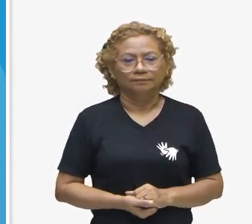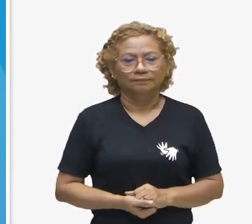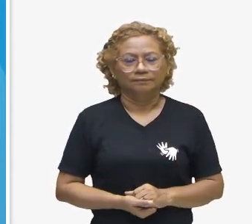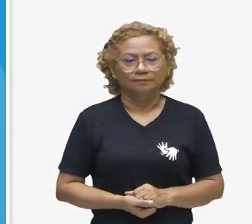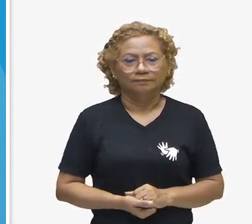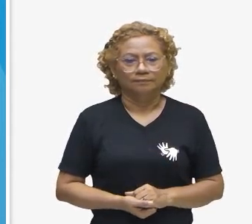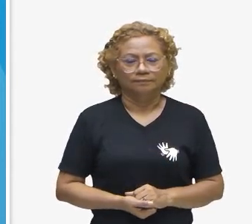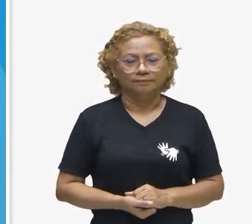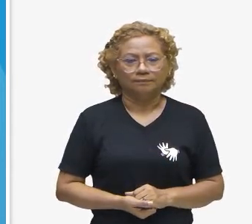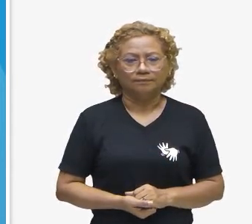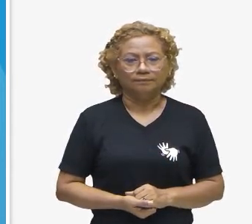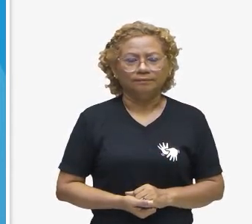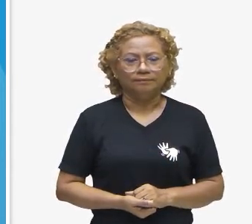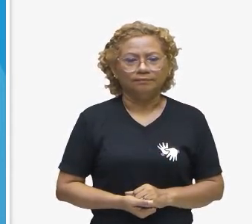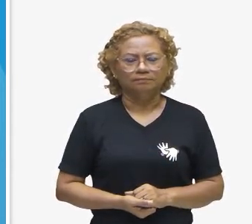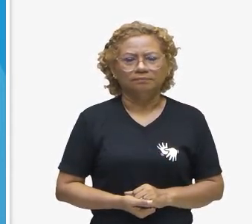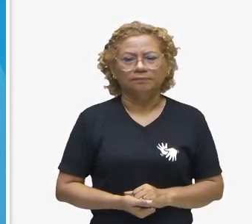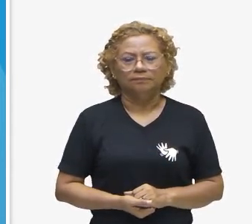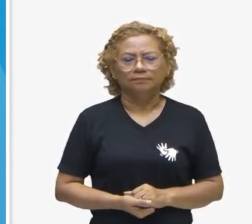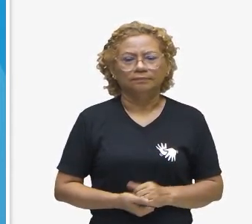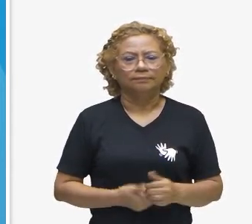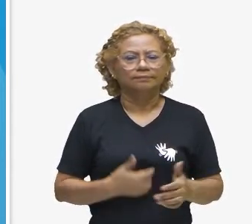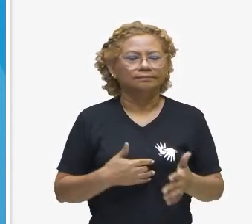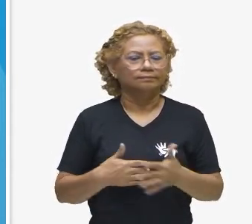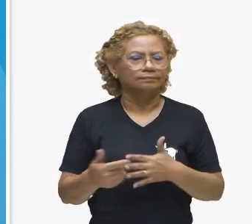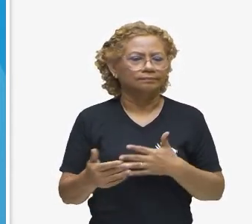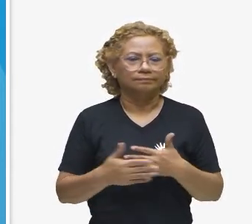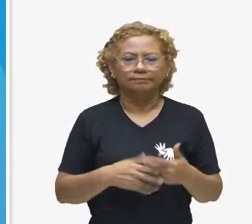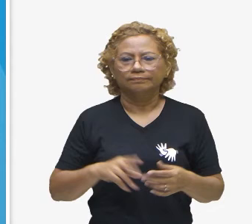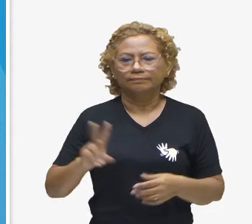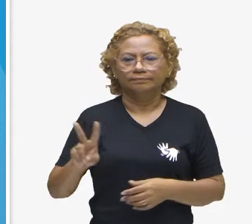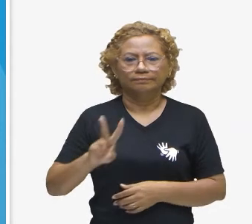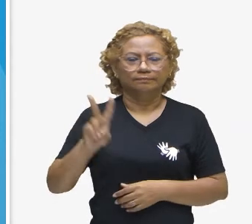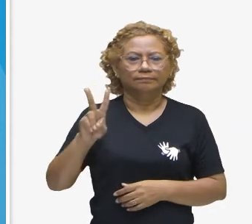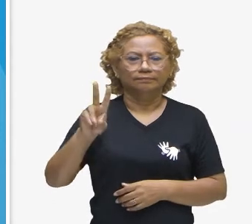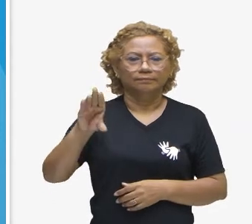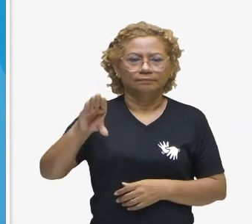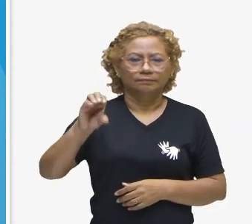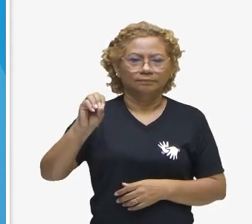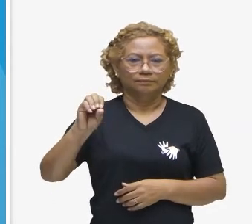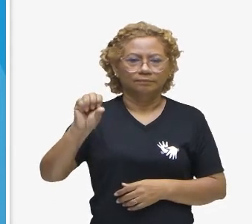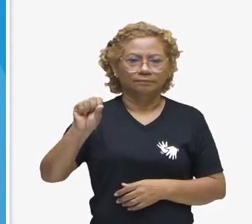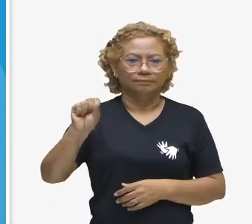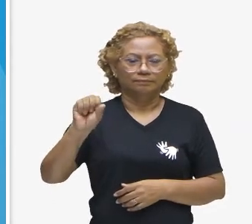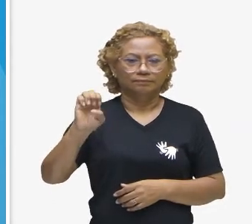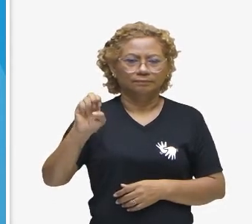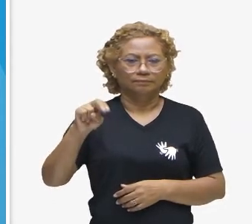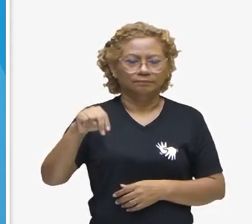Ou seja, qualquer valor de função cosseno vai estar aqui,